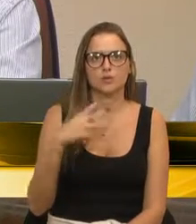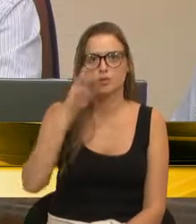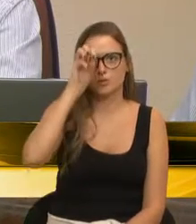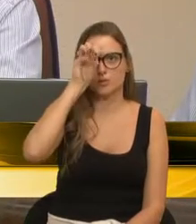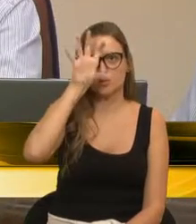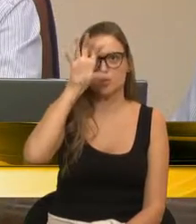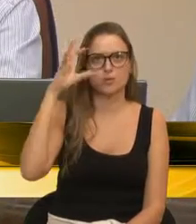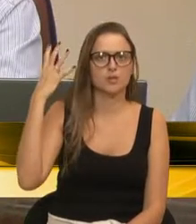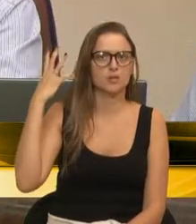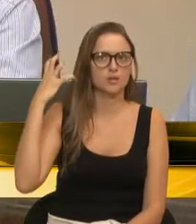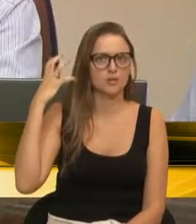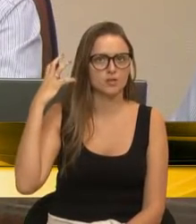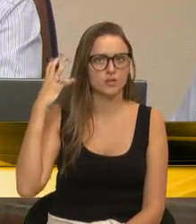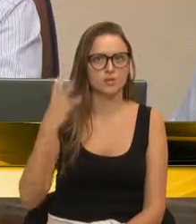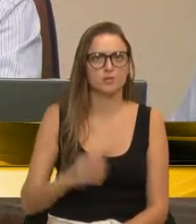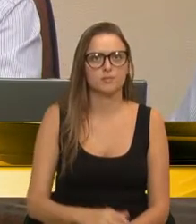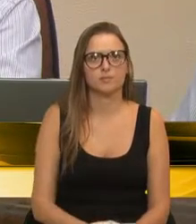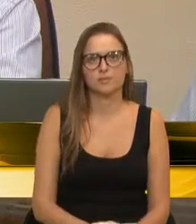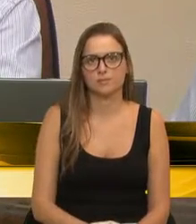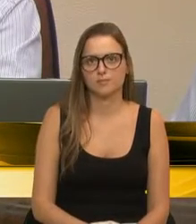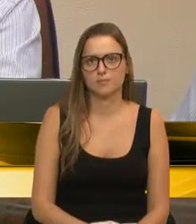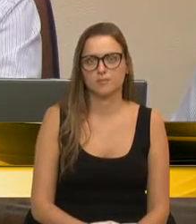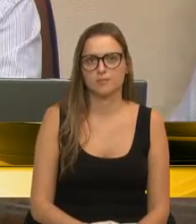Elisandro Fiuza e Tibiriçá Maineri